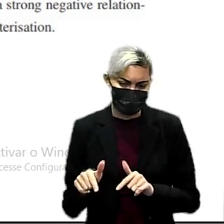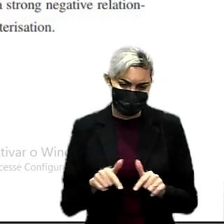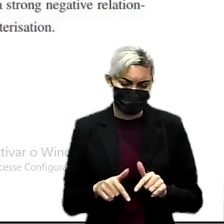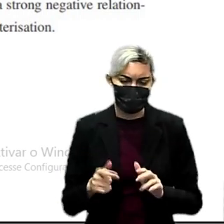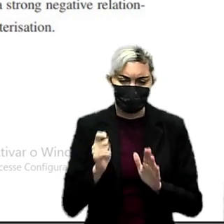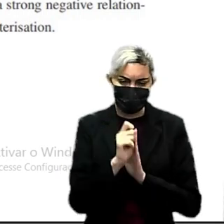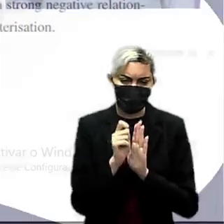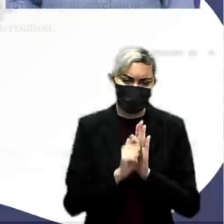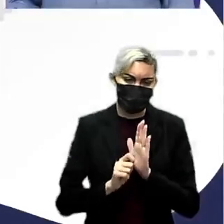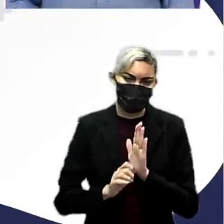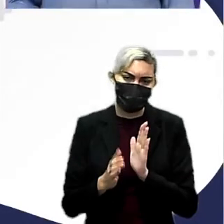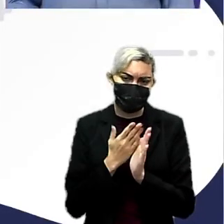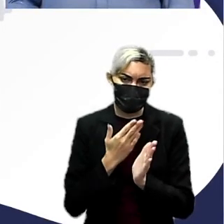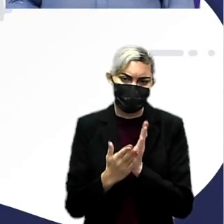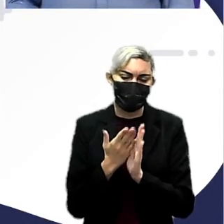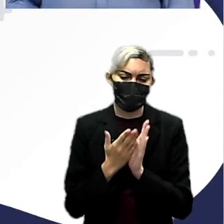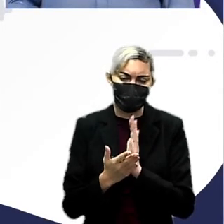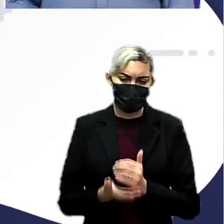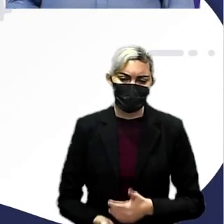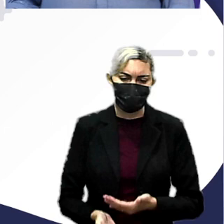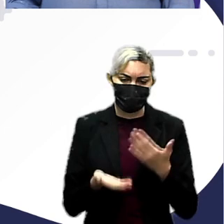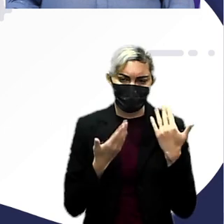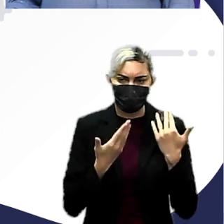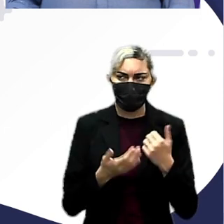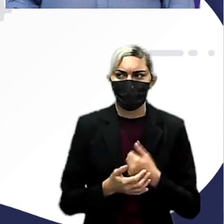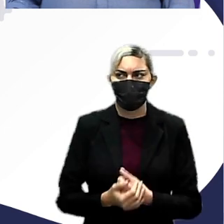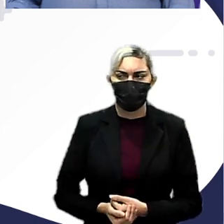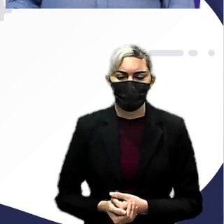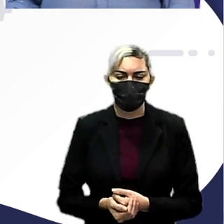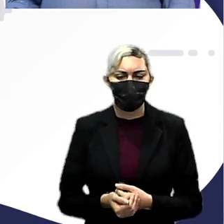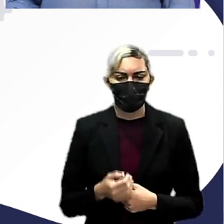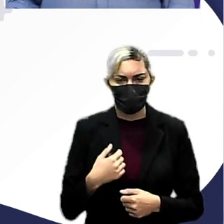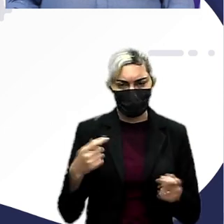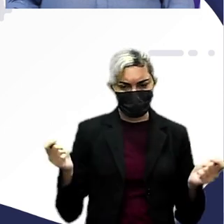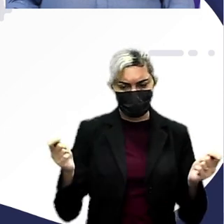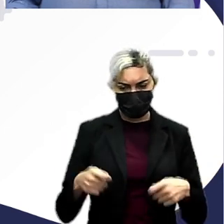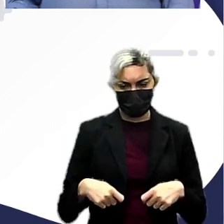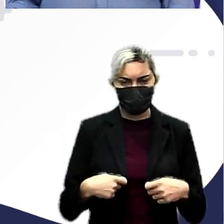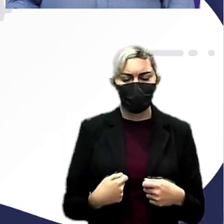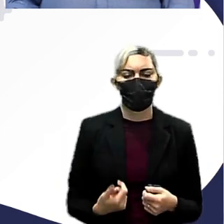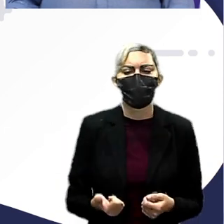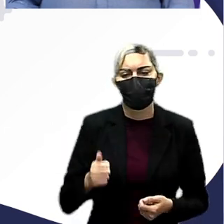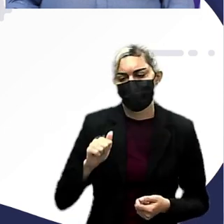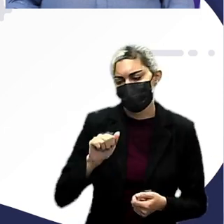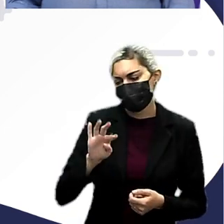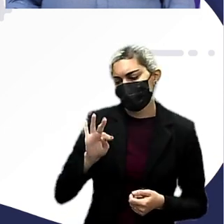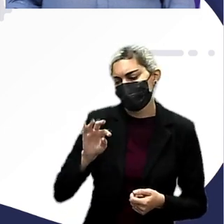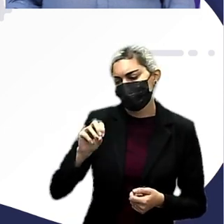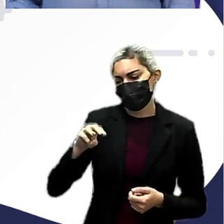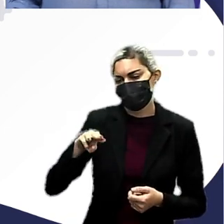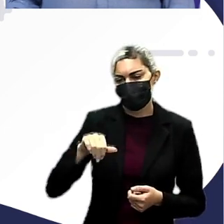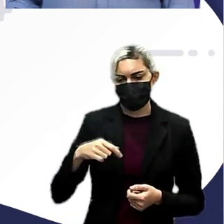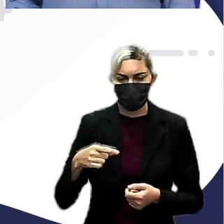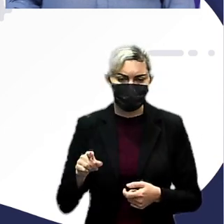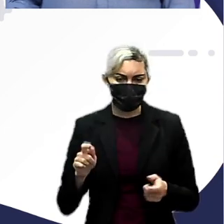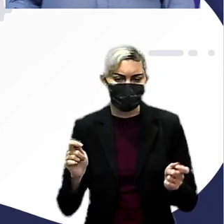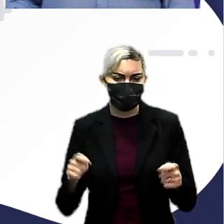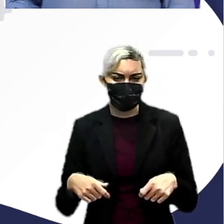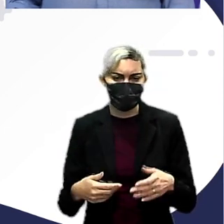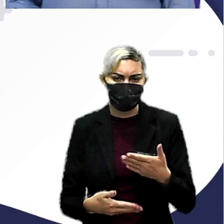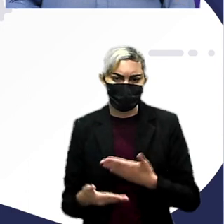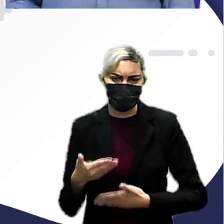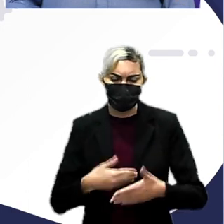alguns deles, para que vocês possam ter ideia. Então, a possibilidade de automação, não é, possui